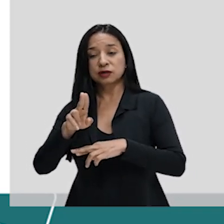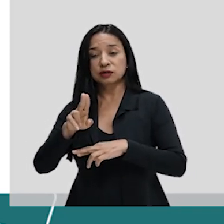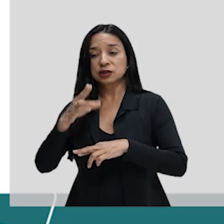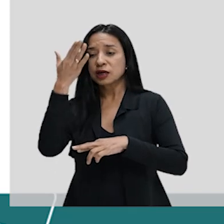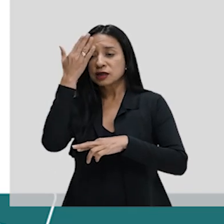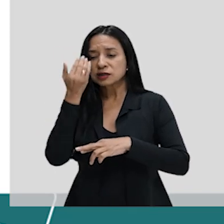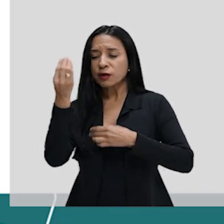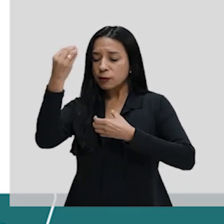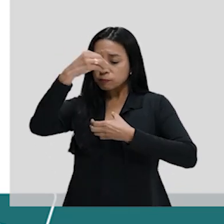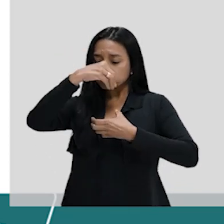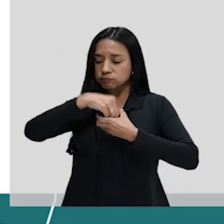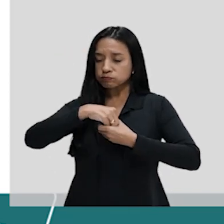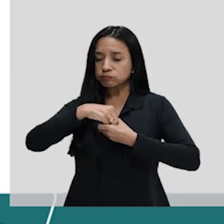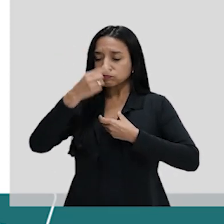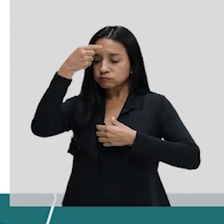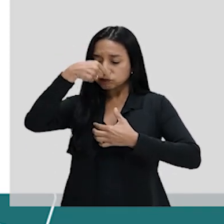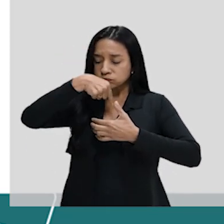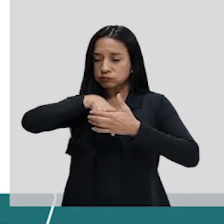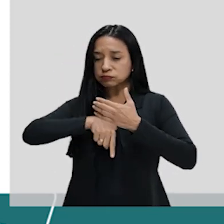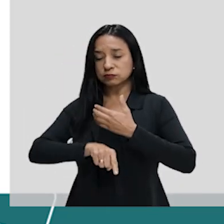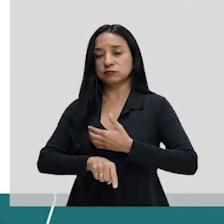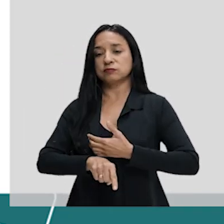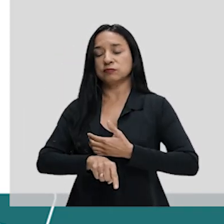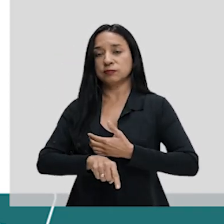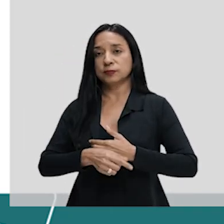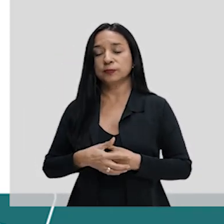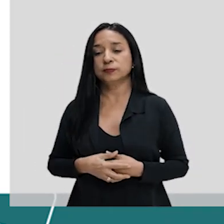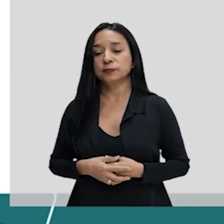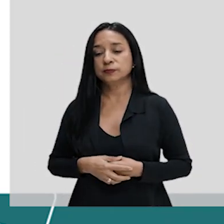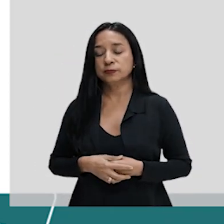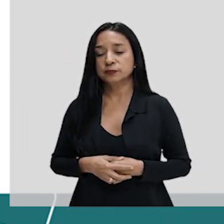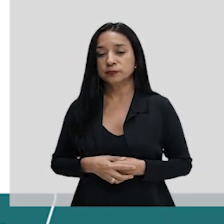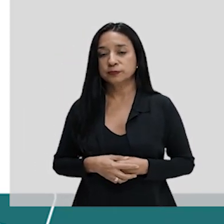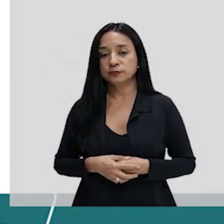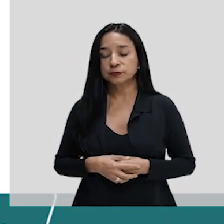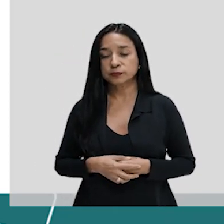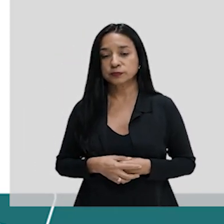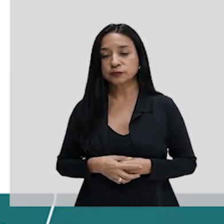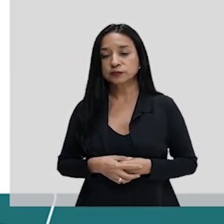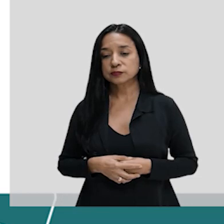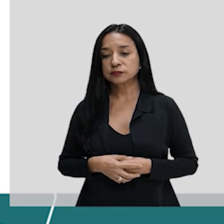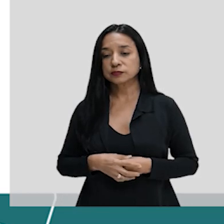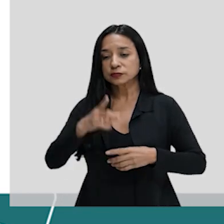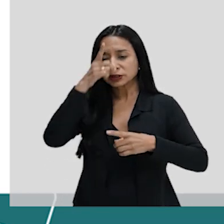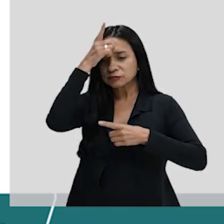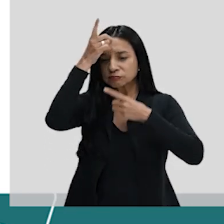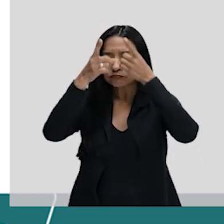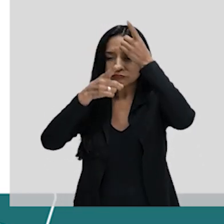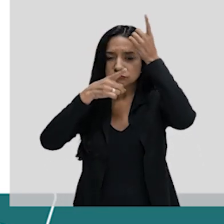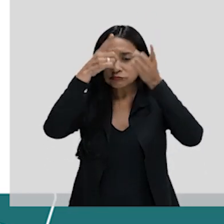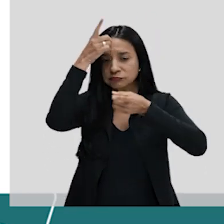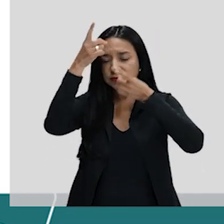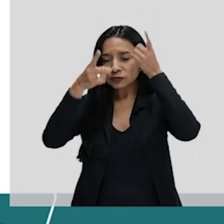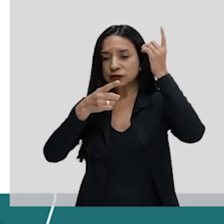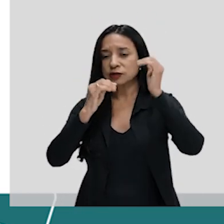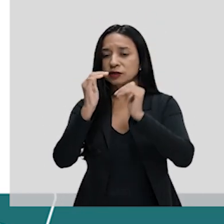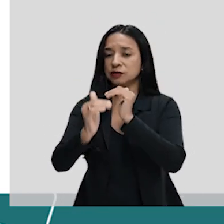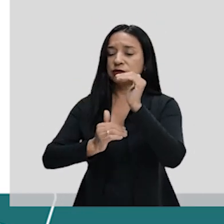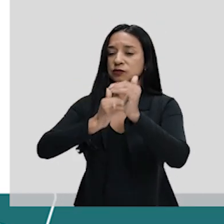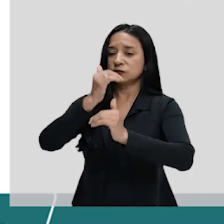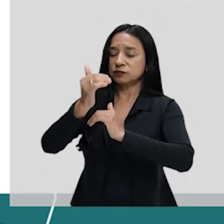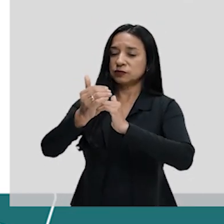da autorregulação, das questões vitais mesmo do nosso organismo. Dizem que